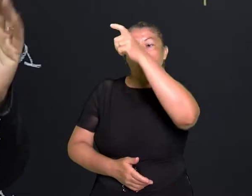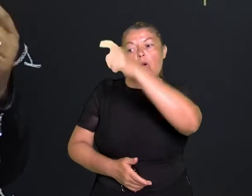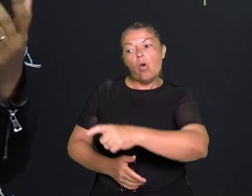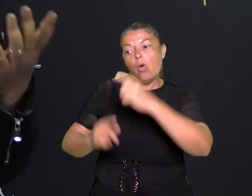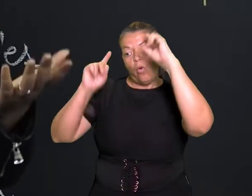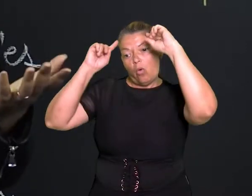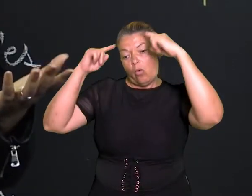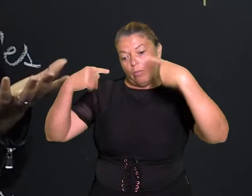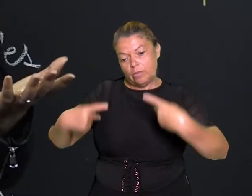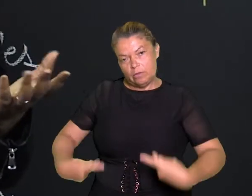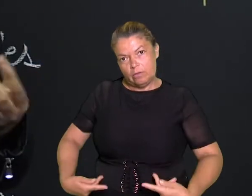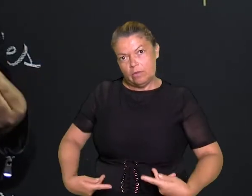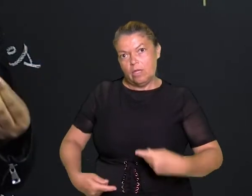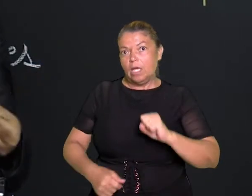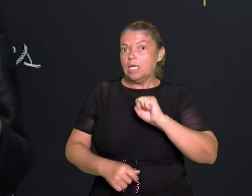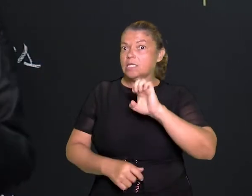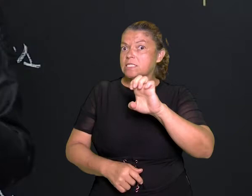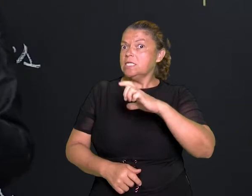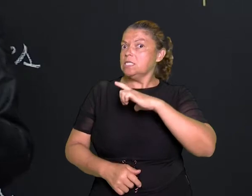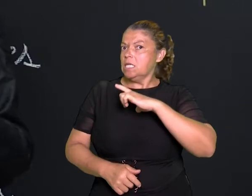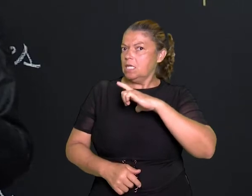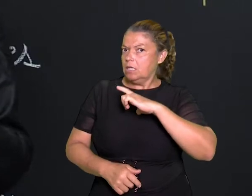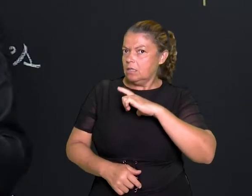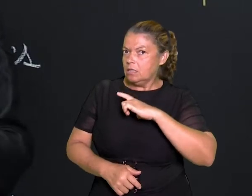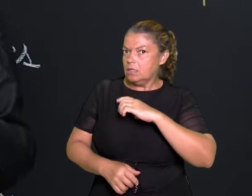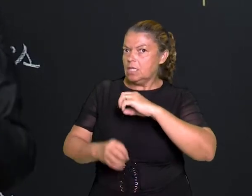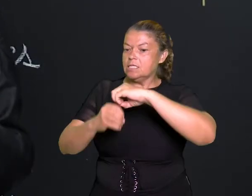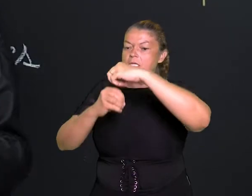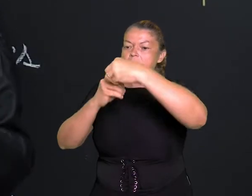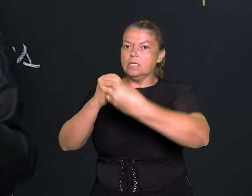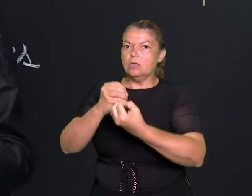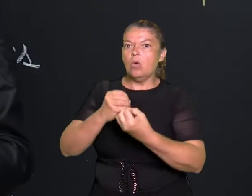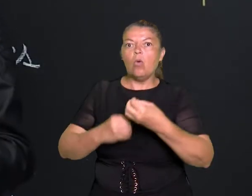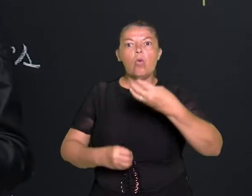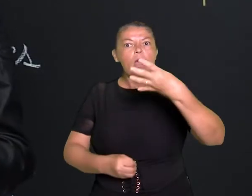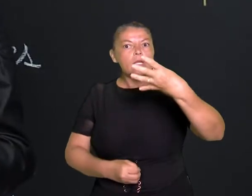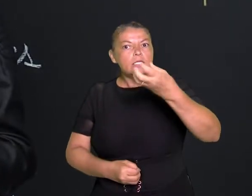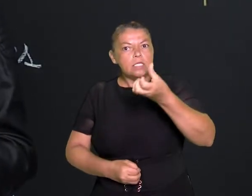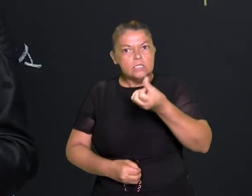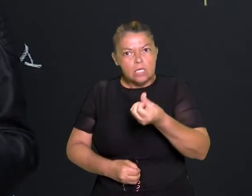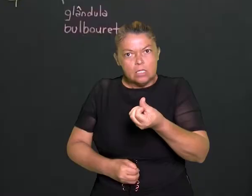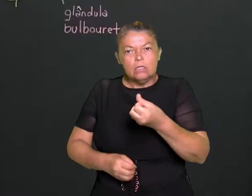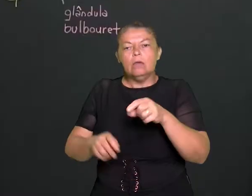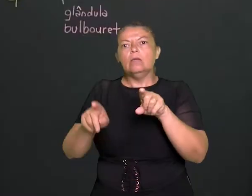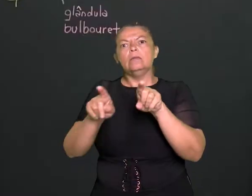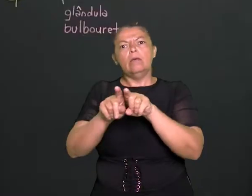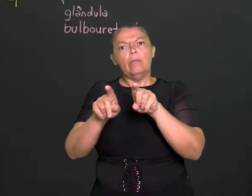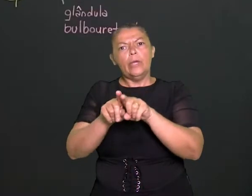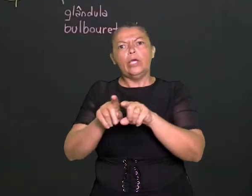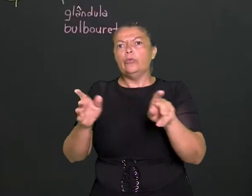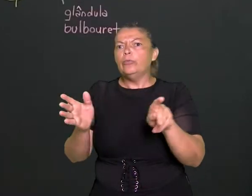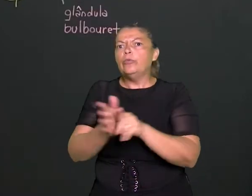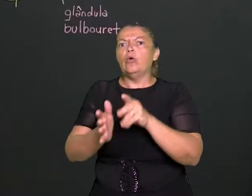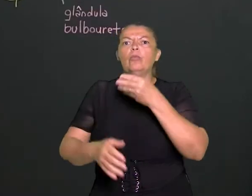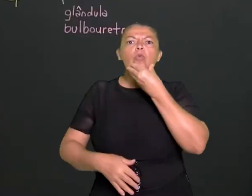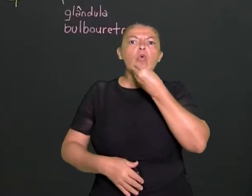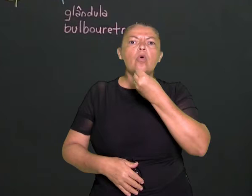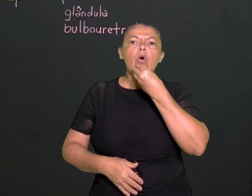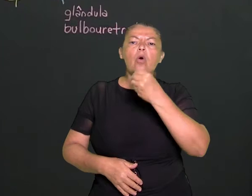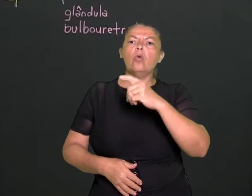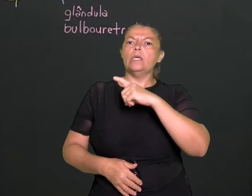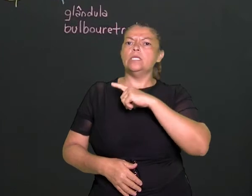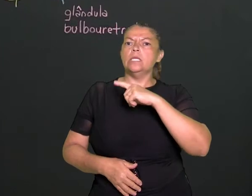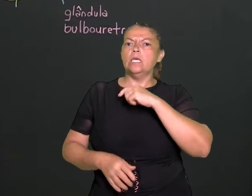de humanos. Se um ser humano tem, nas suas células, 46 cromossomos, o homem no seu espermatozoide